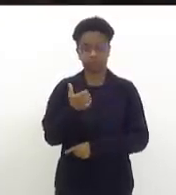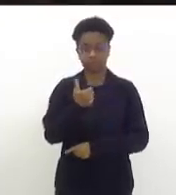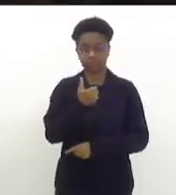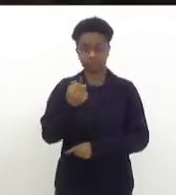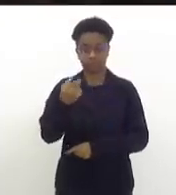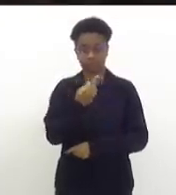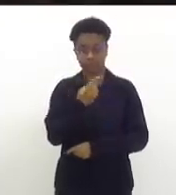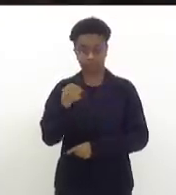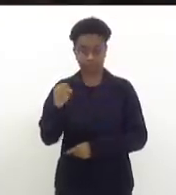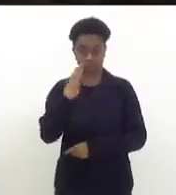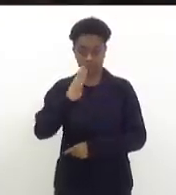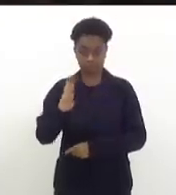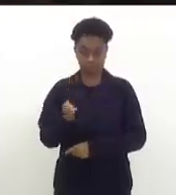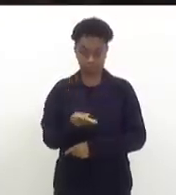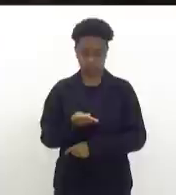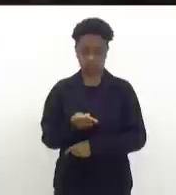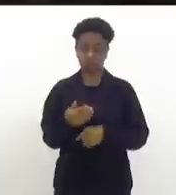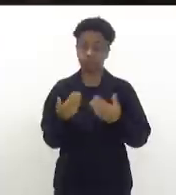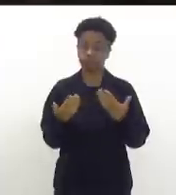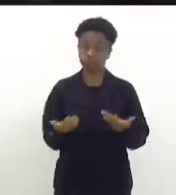ou seja equivale